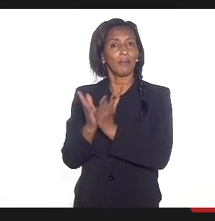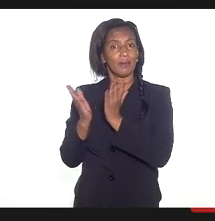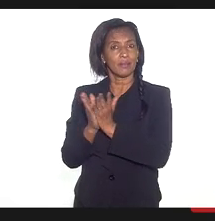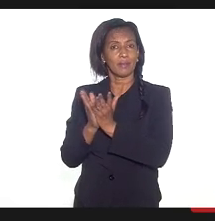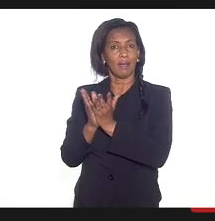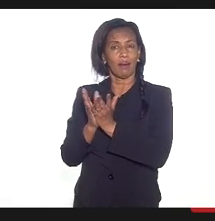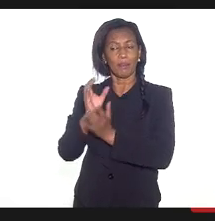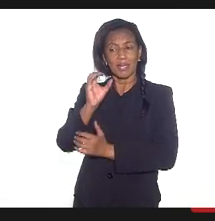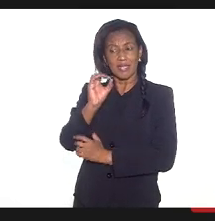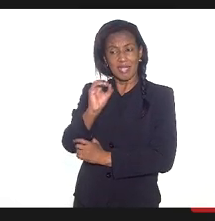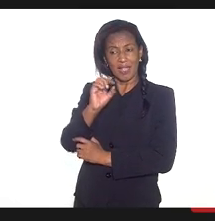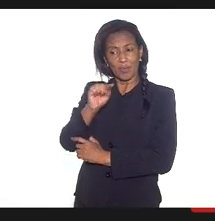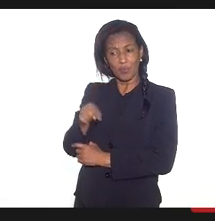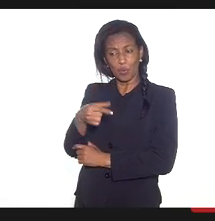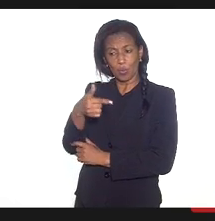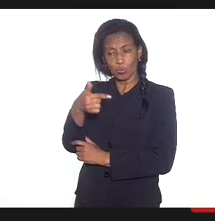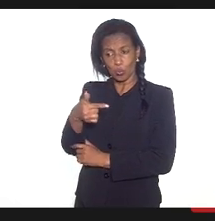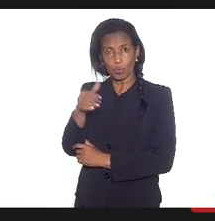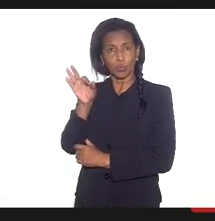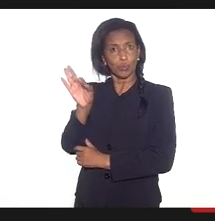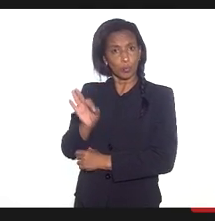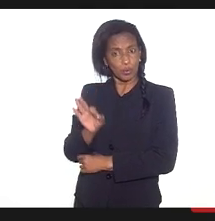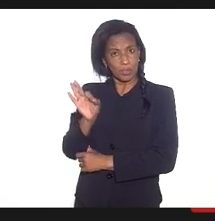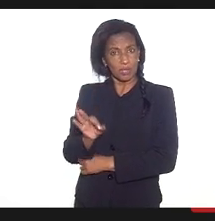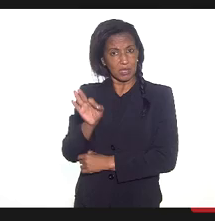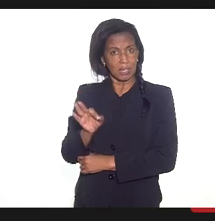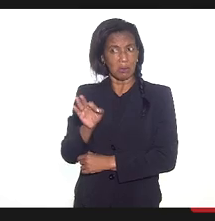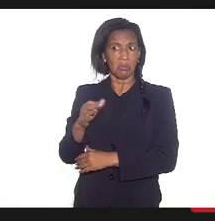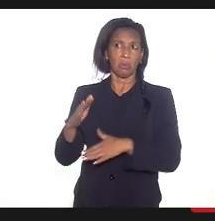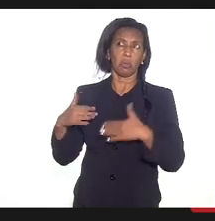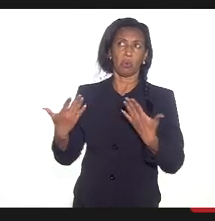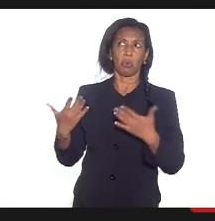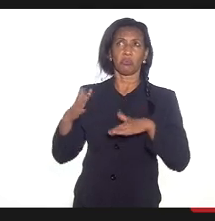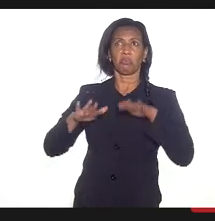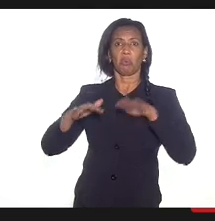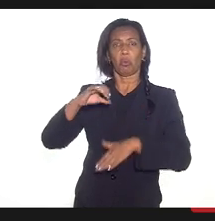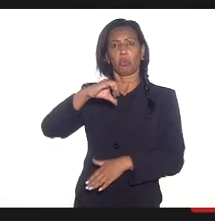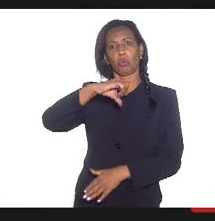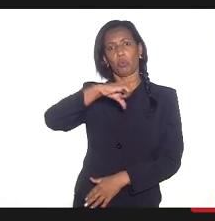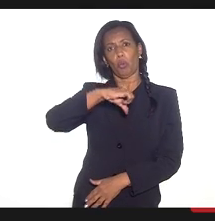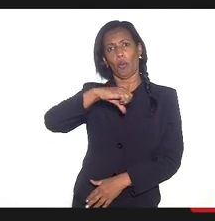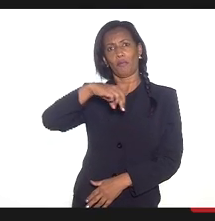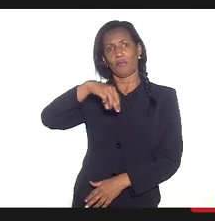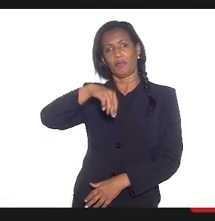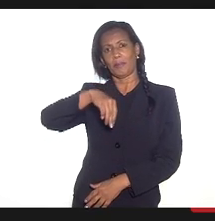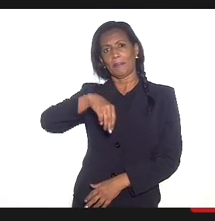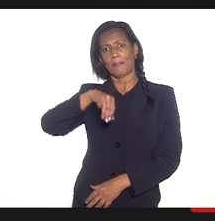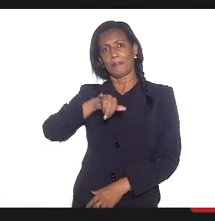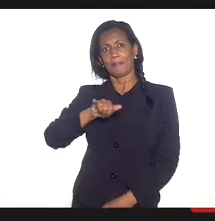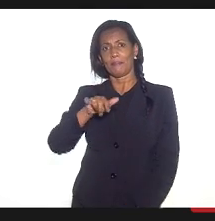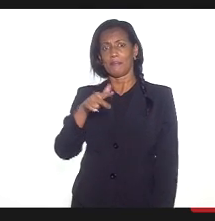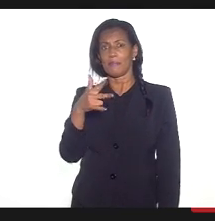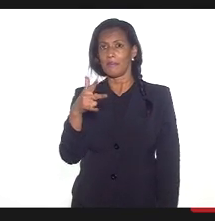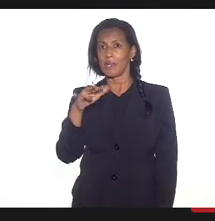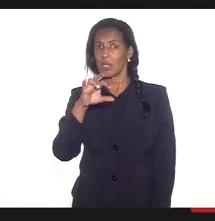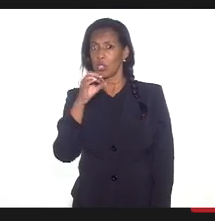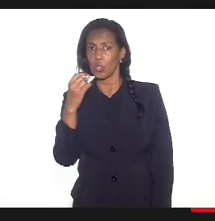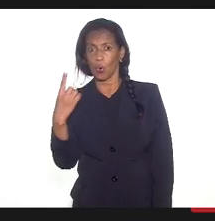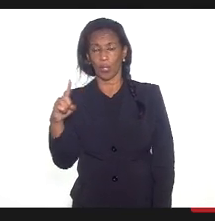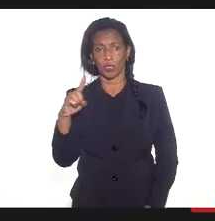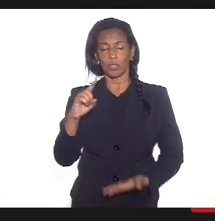esse 0,2%, que hoje significaria mais de 9 milhões, fosse destinado